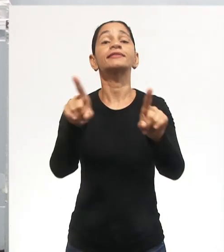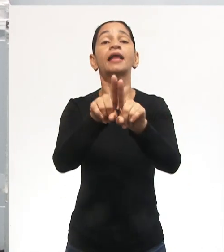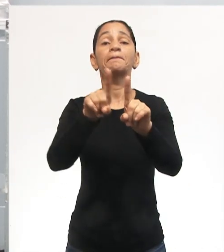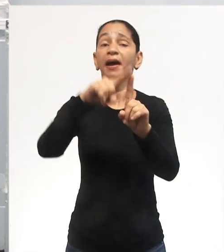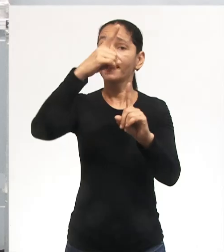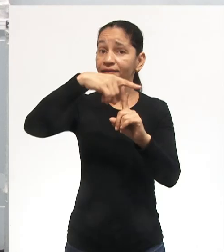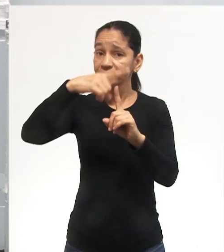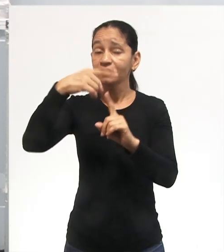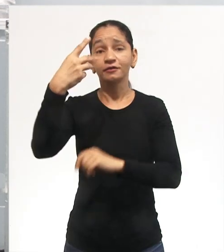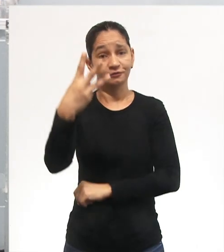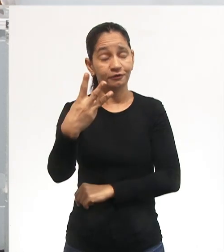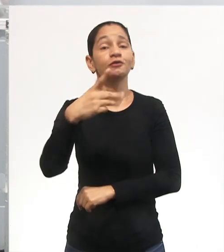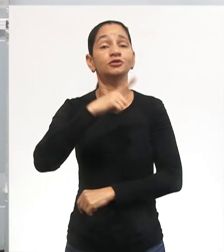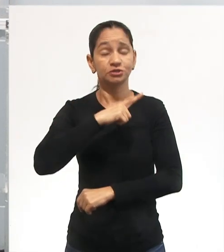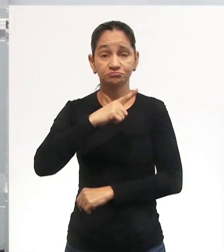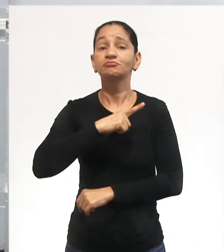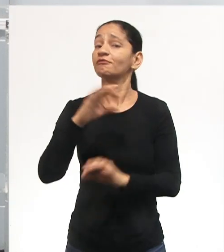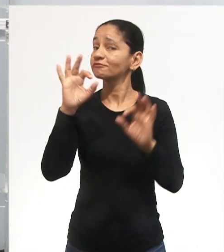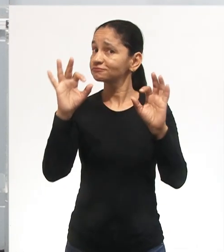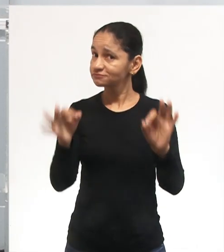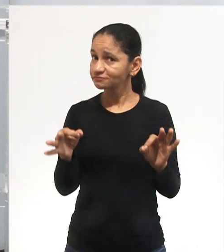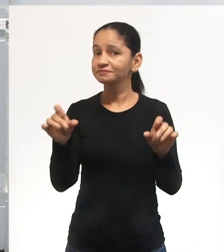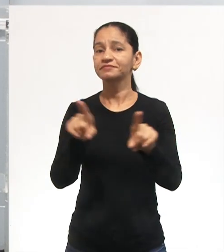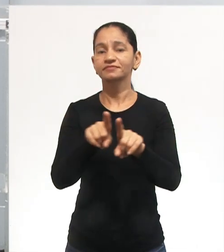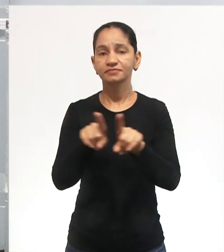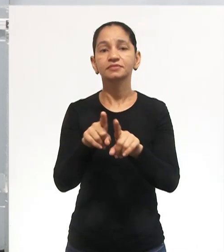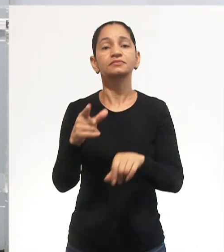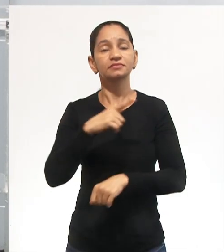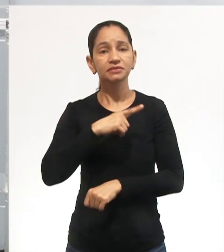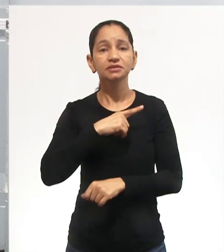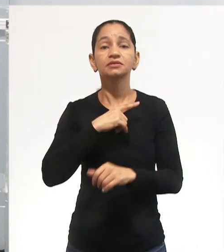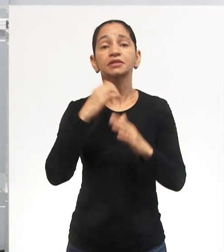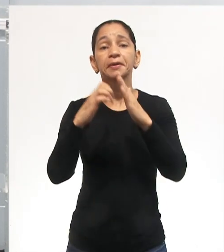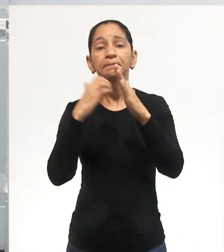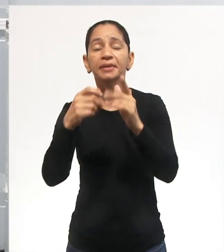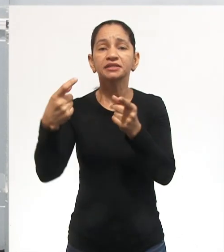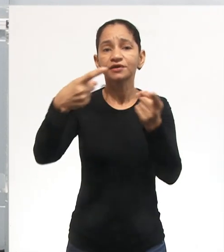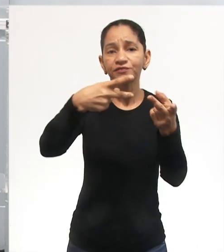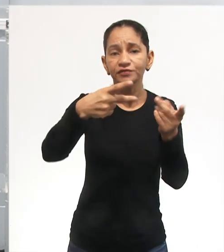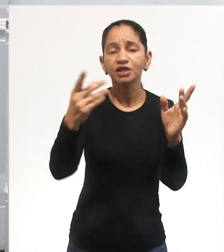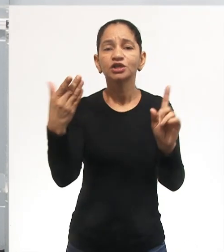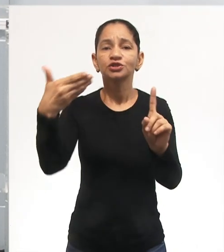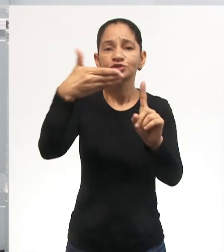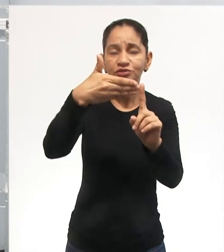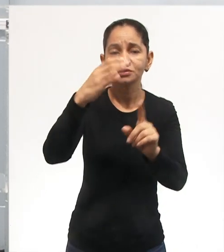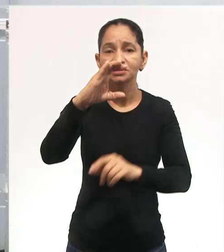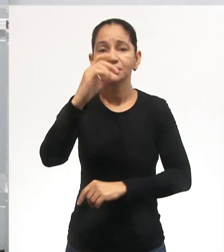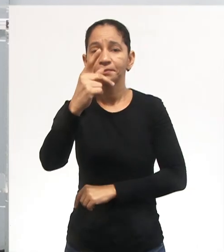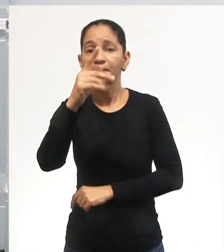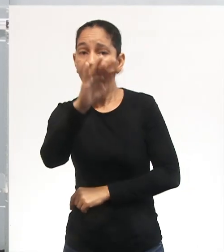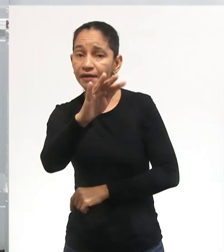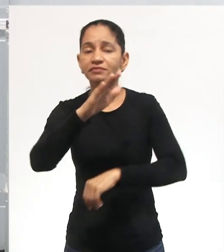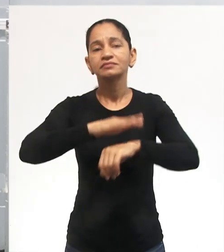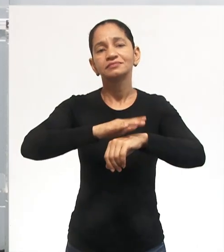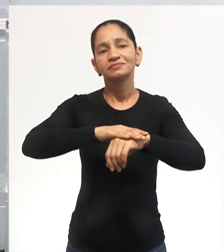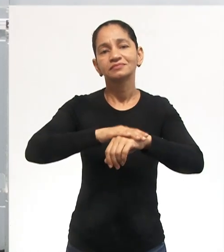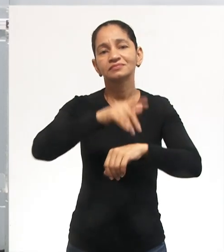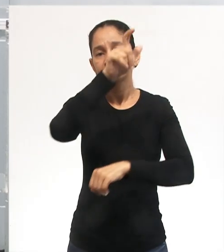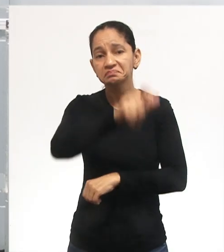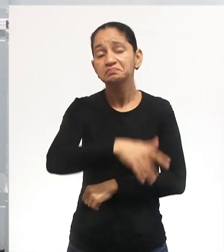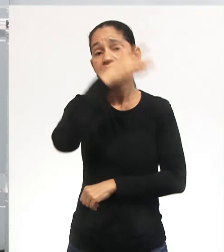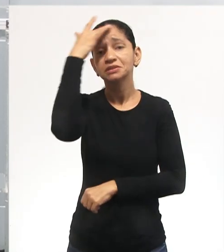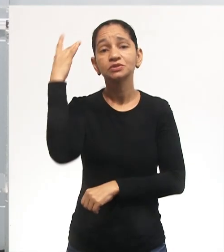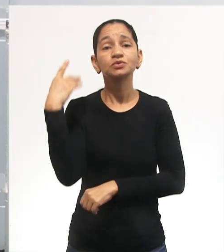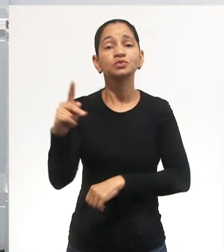comércio eletrônico, né, onde a gente tem empresa que vende para o consumidor, que consumidor vende para consumidor e